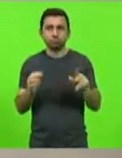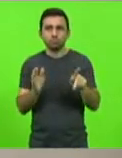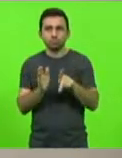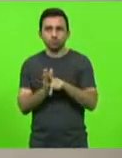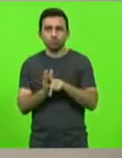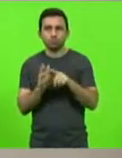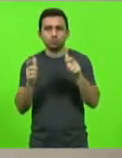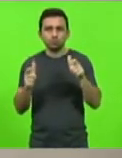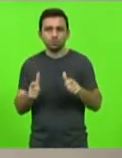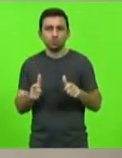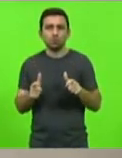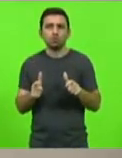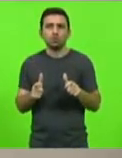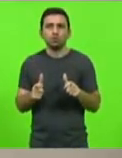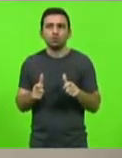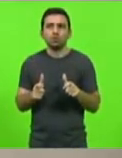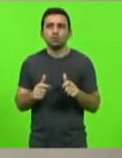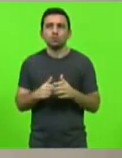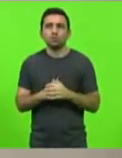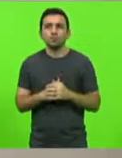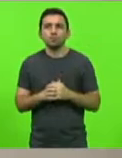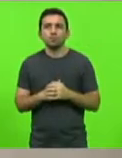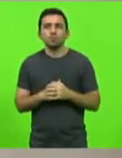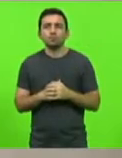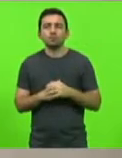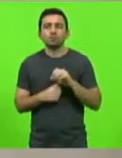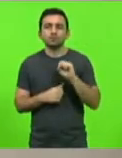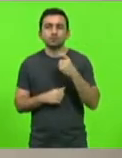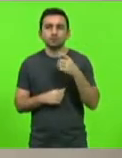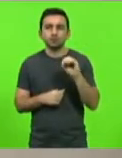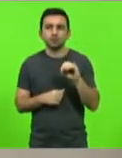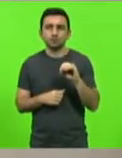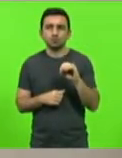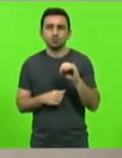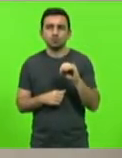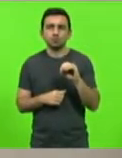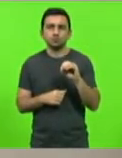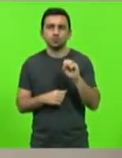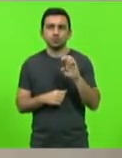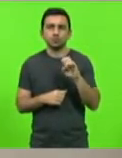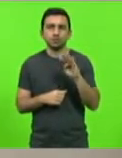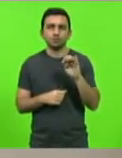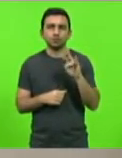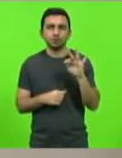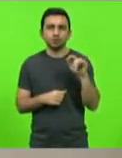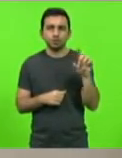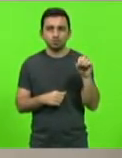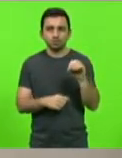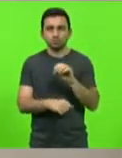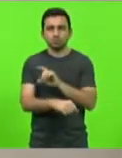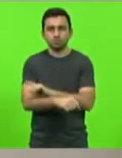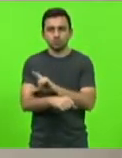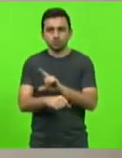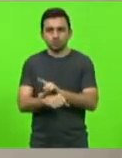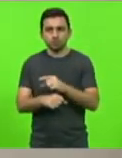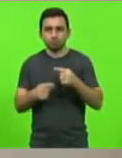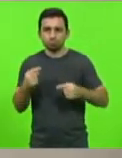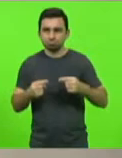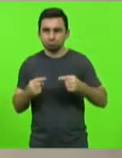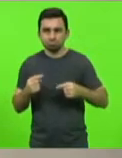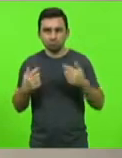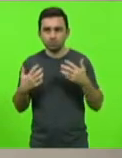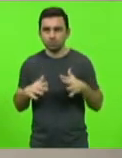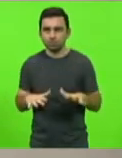comunidade de São Sebastião, em Lages, em discussão. Não havendo quem queira discutir, em